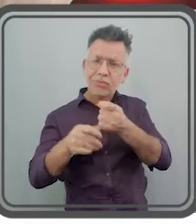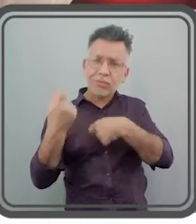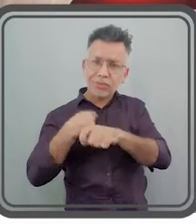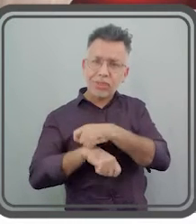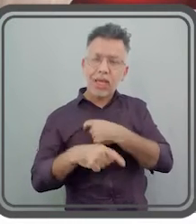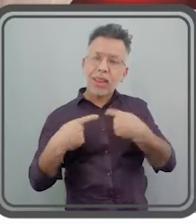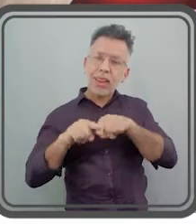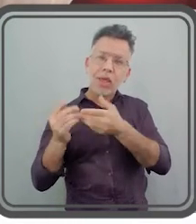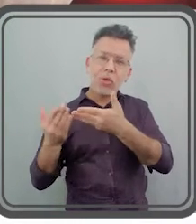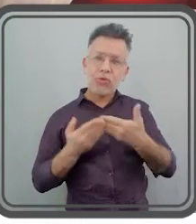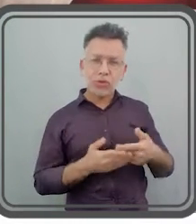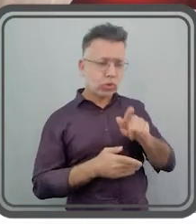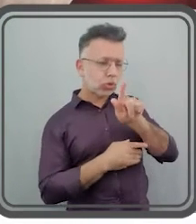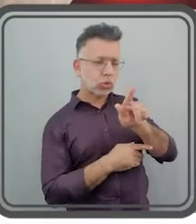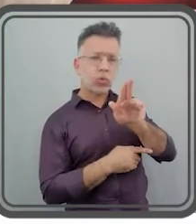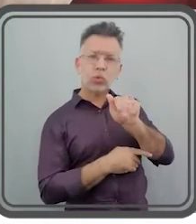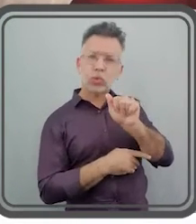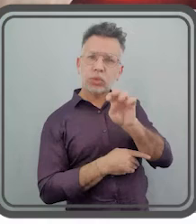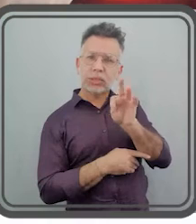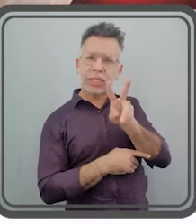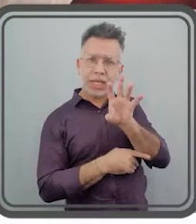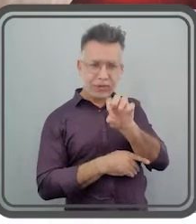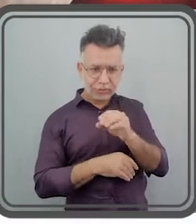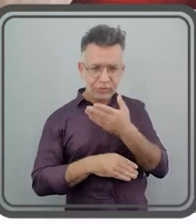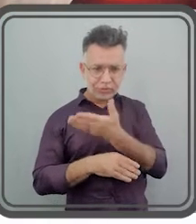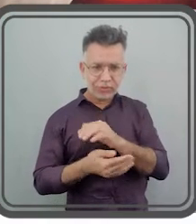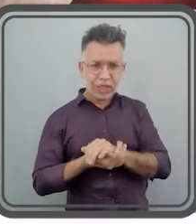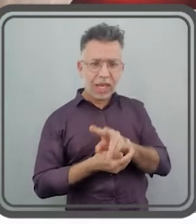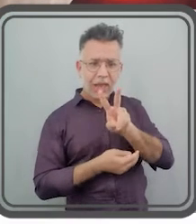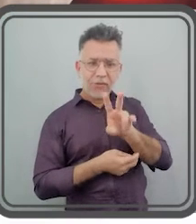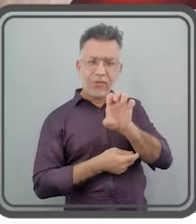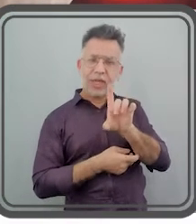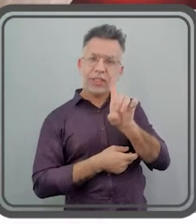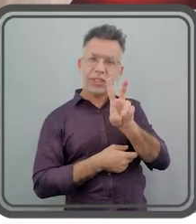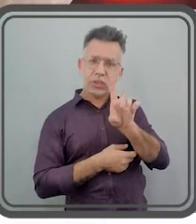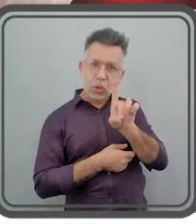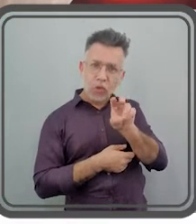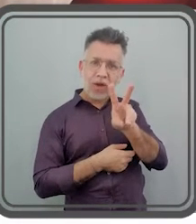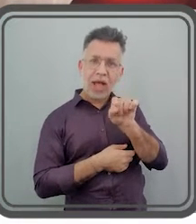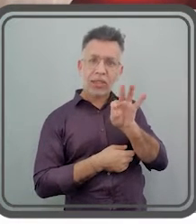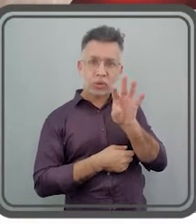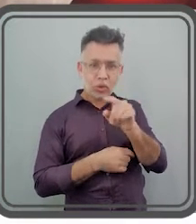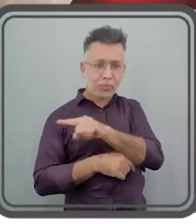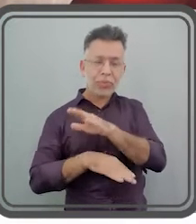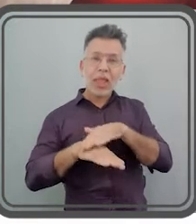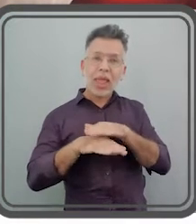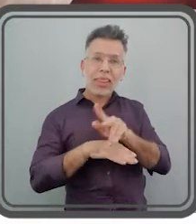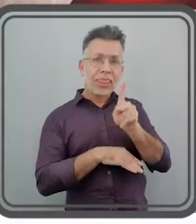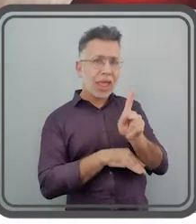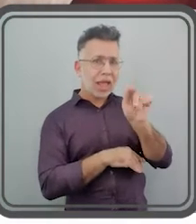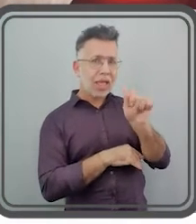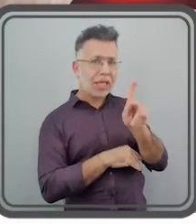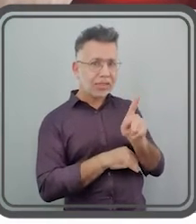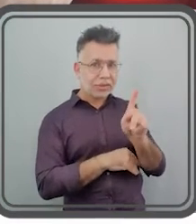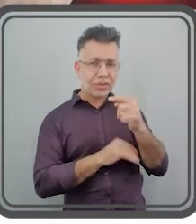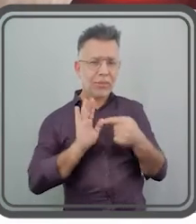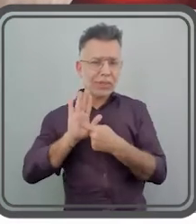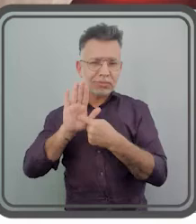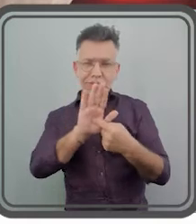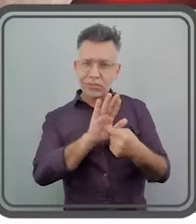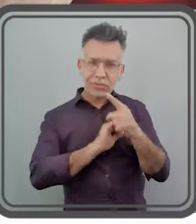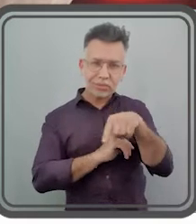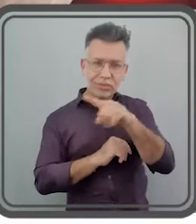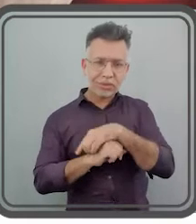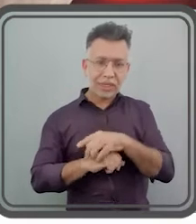a gente convidou o Gustavo né ver novata aquele que tá um tremendo cheiro da caiaque para tá falando um pouquinho para vocês sobre isso deixa